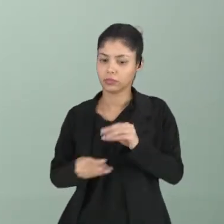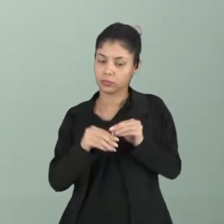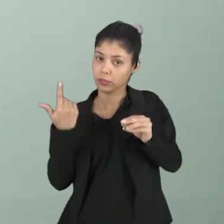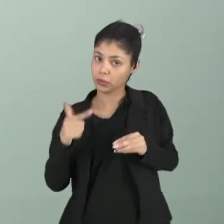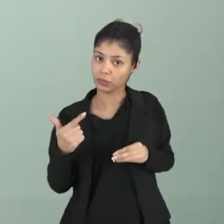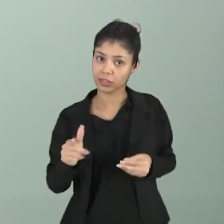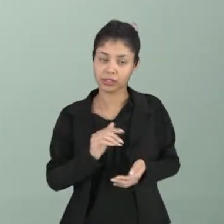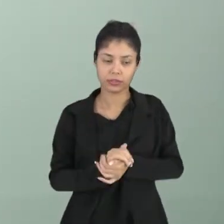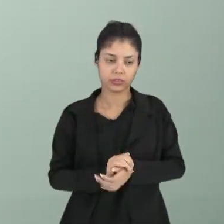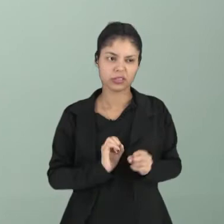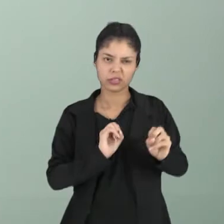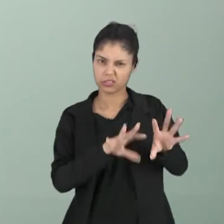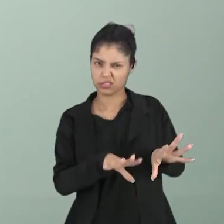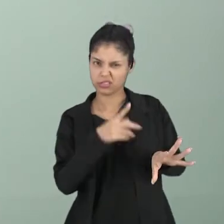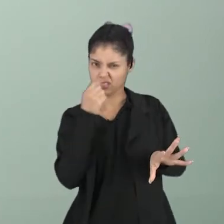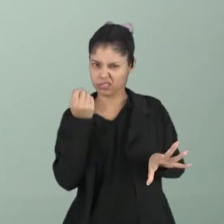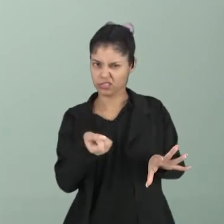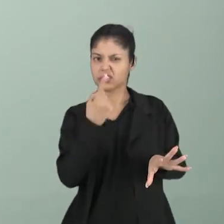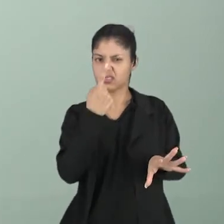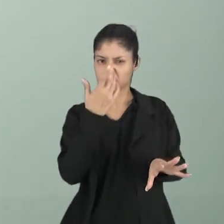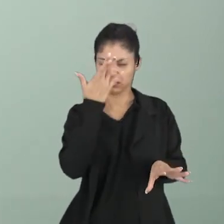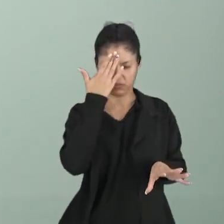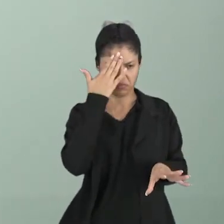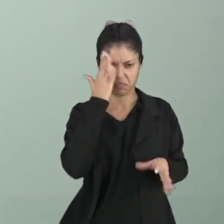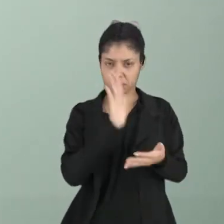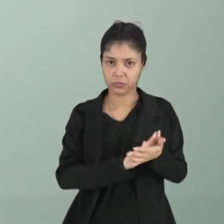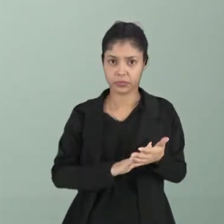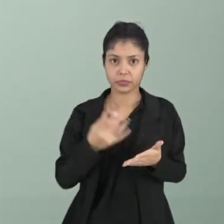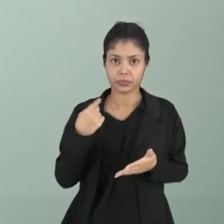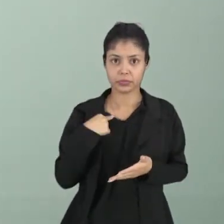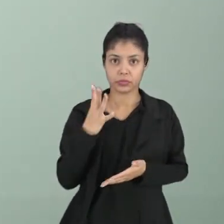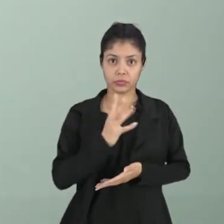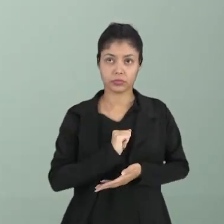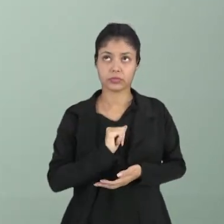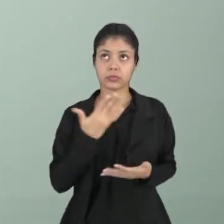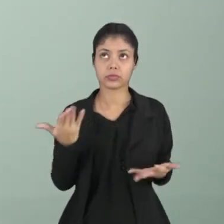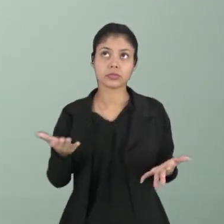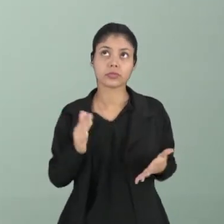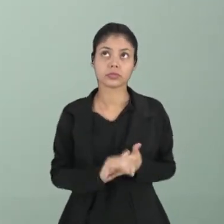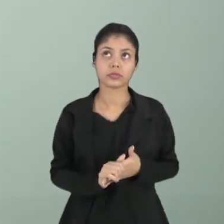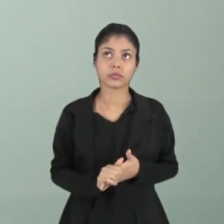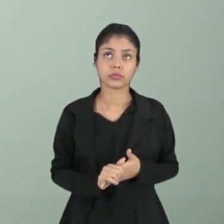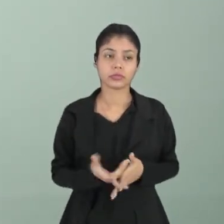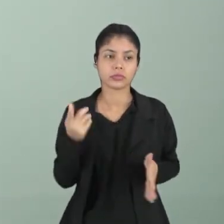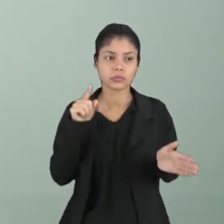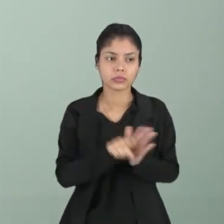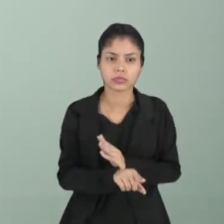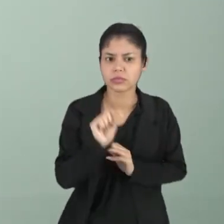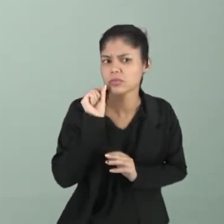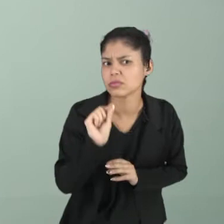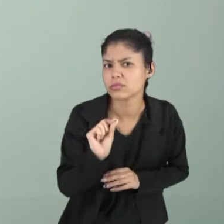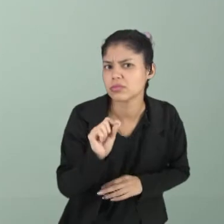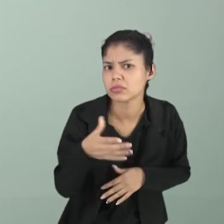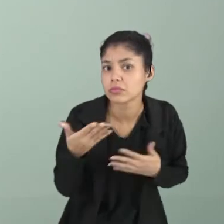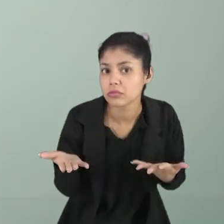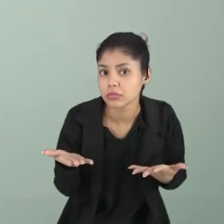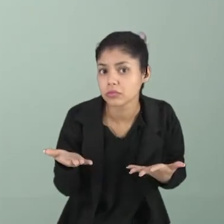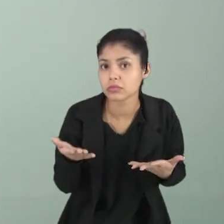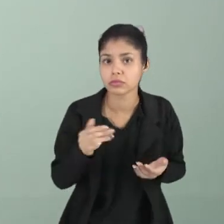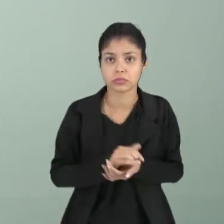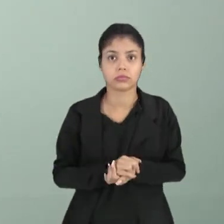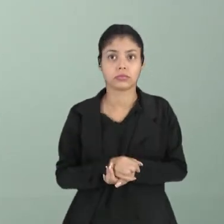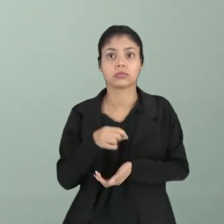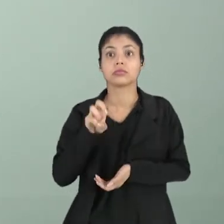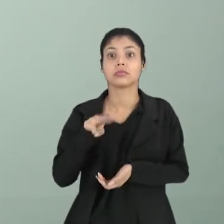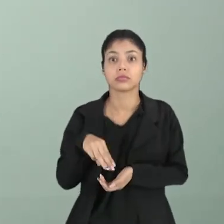ele fica sem você entender. Se alguém chega e fala eu amo, você vai perguntar ama o quê